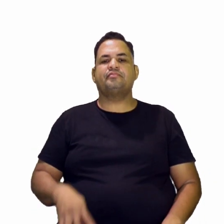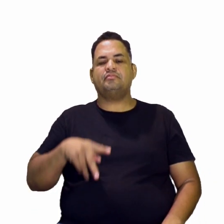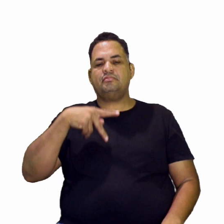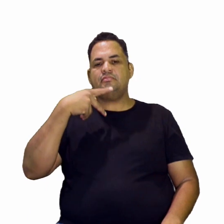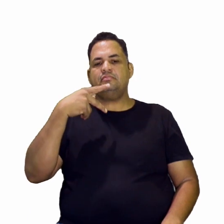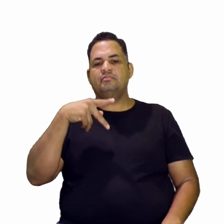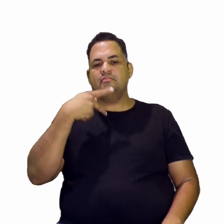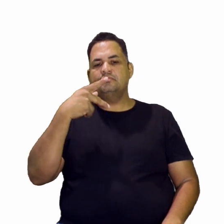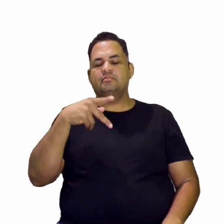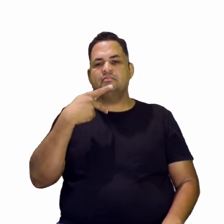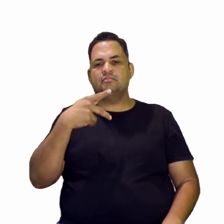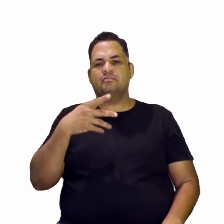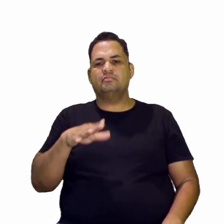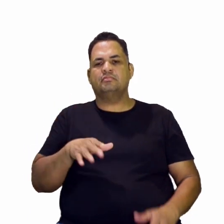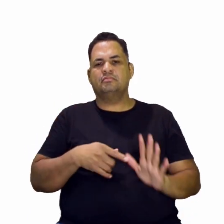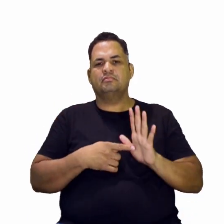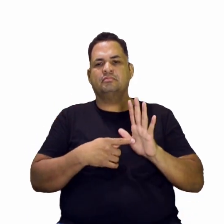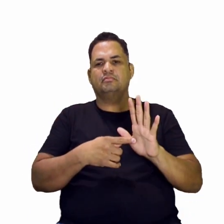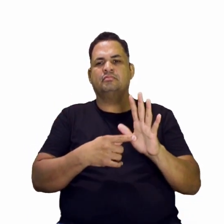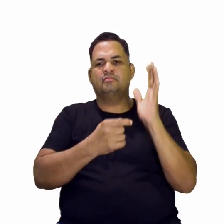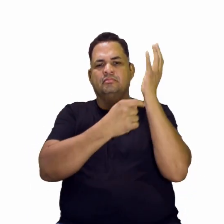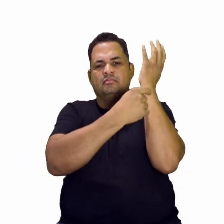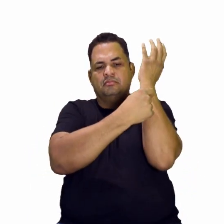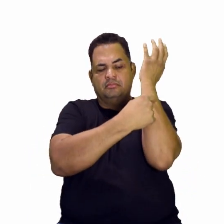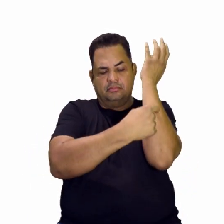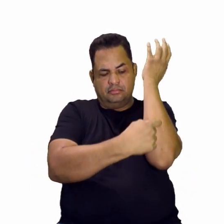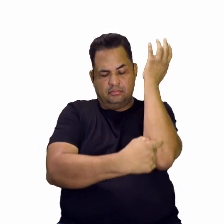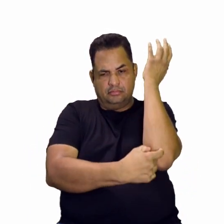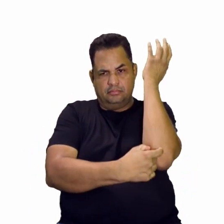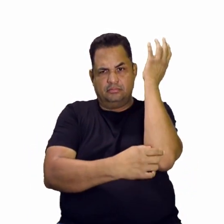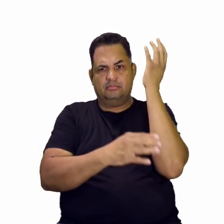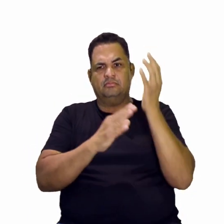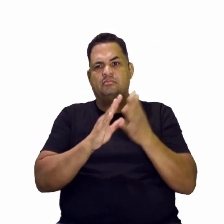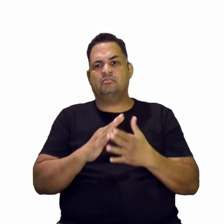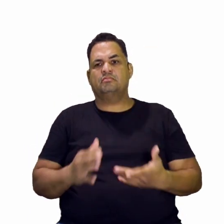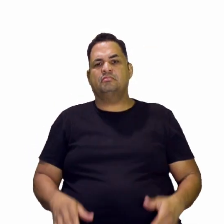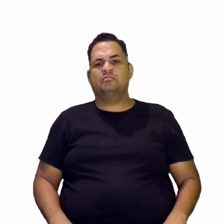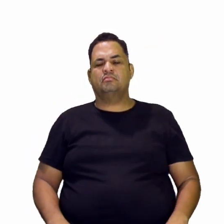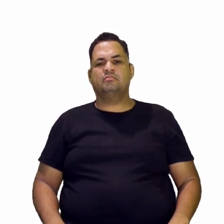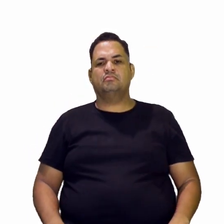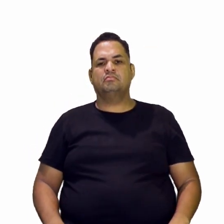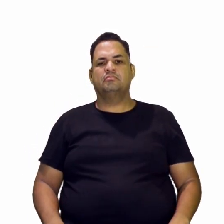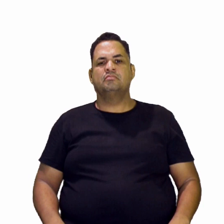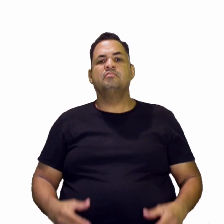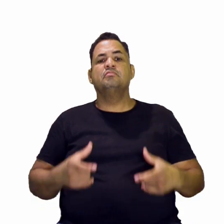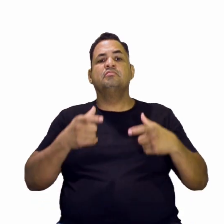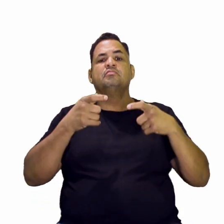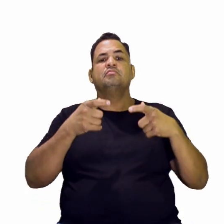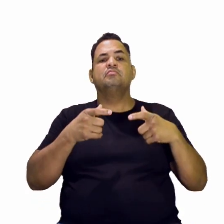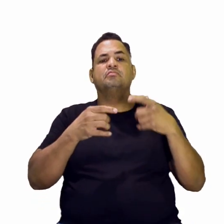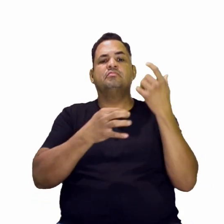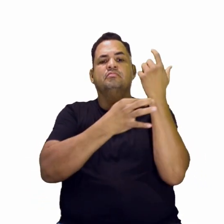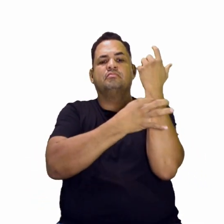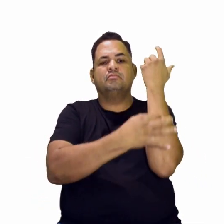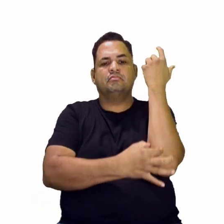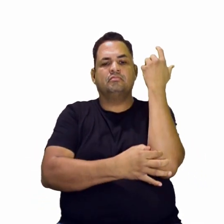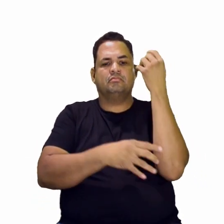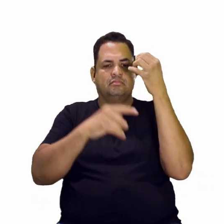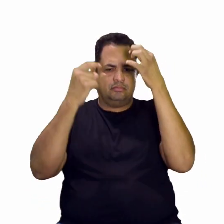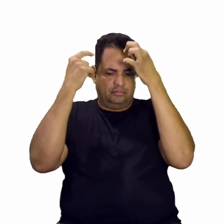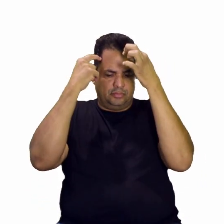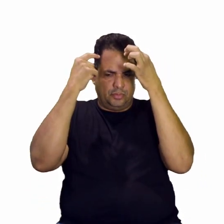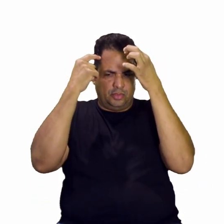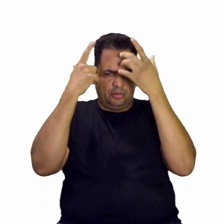de animais que vão apresentar a coluna vertebral e a posição de um crânio sobre